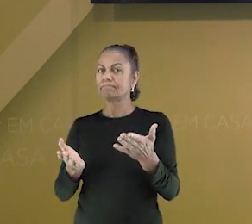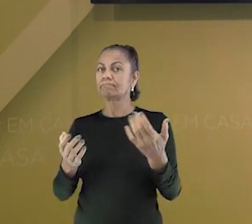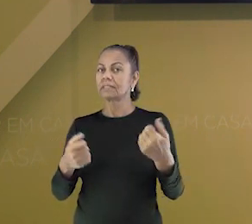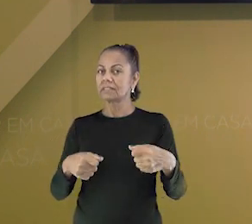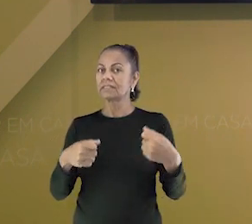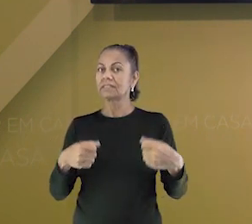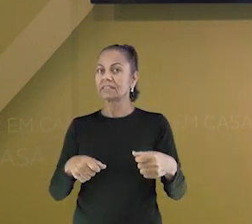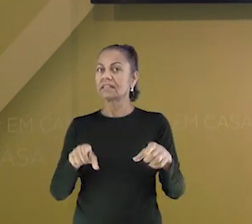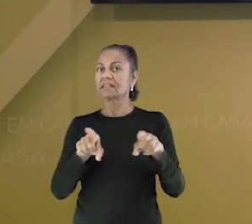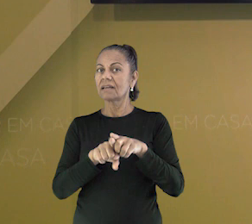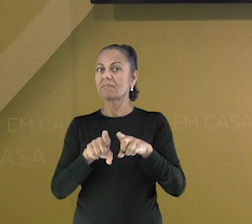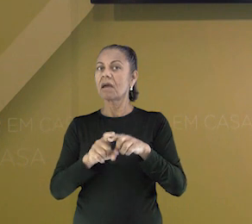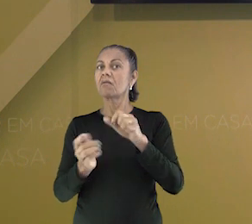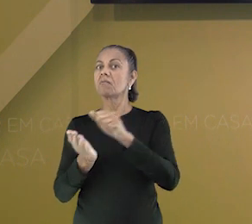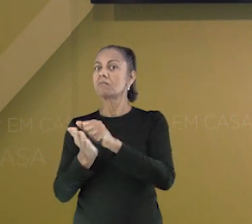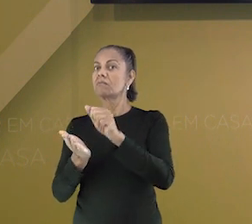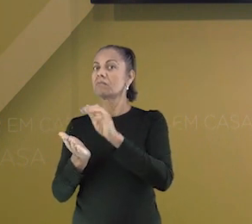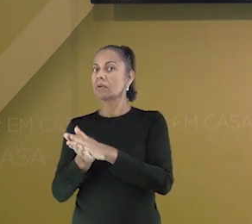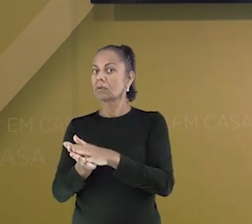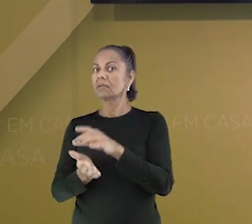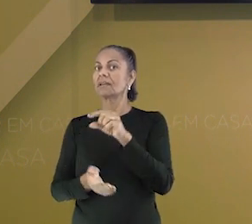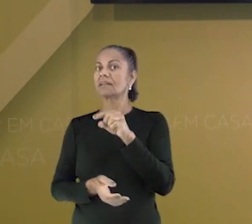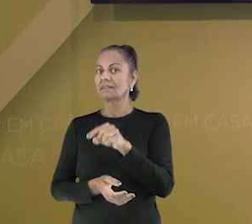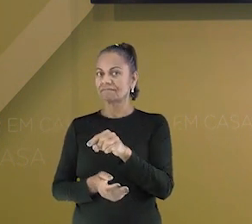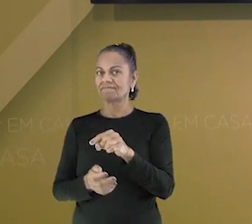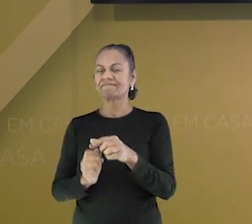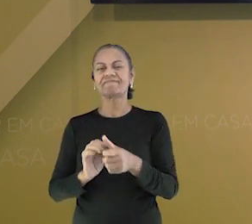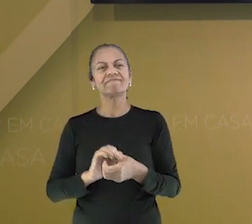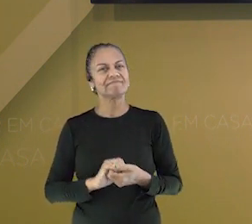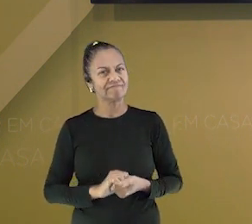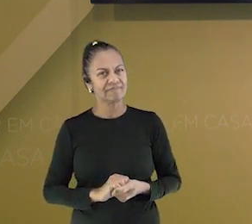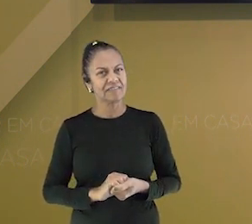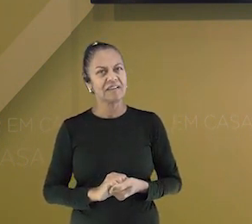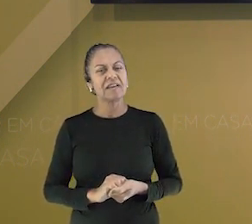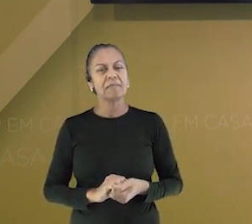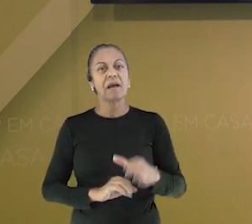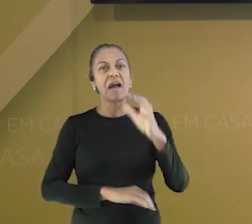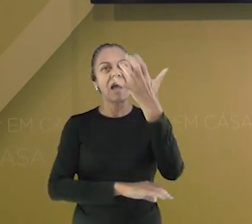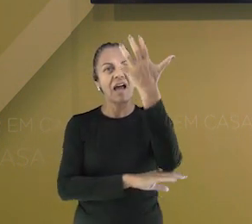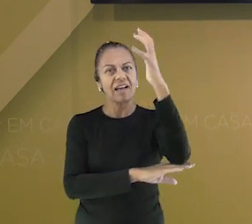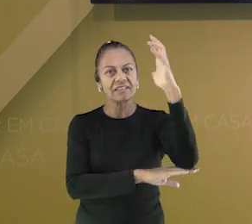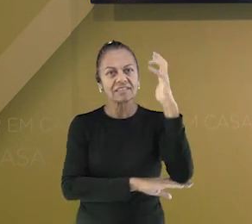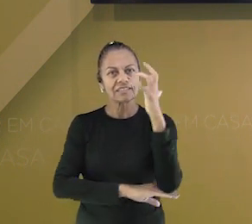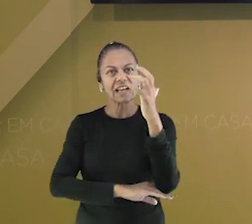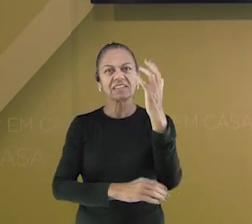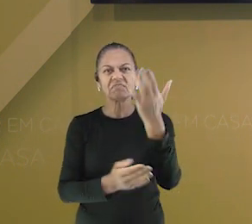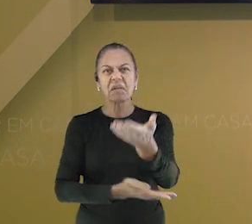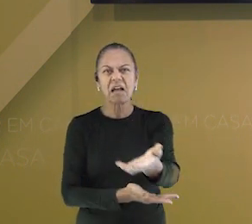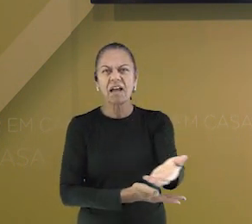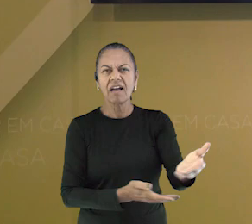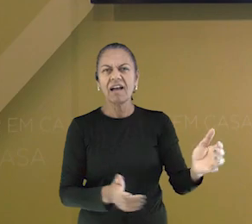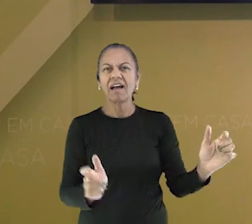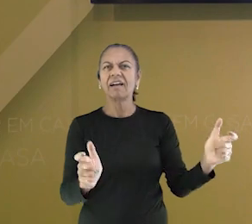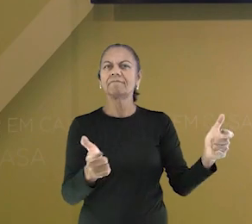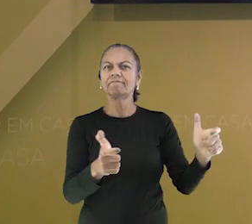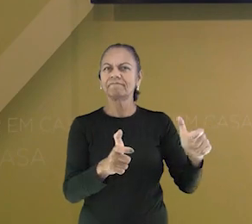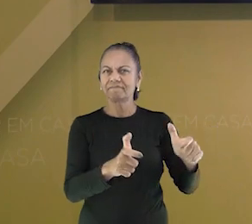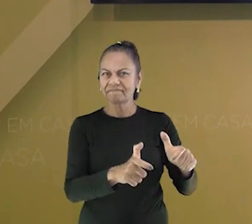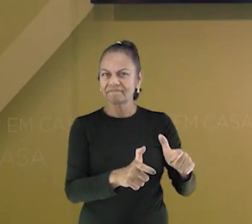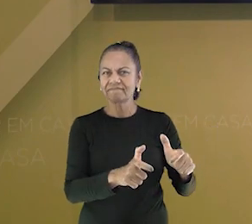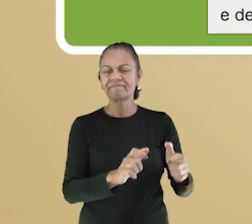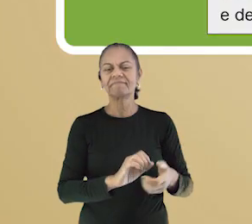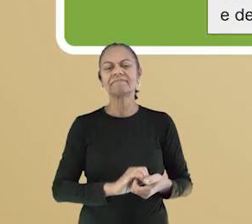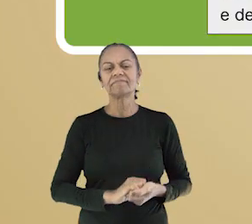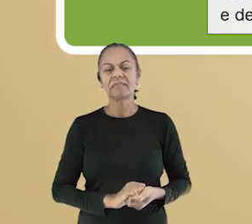de alimento que foi plantado numa região de desmatamento ilegal. Então, a proposta nesse sentido busca desacelerar o